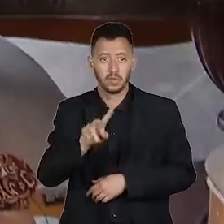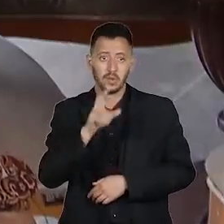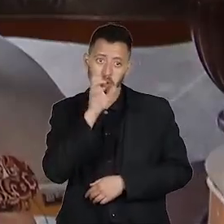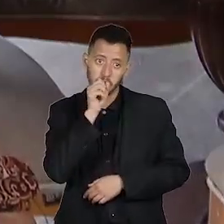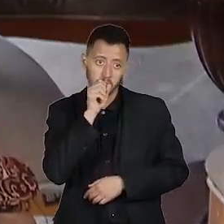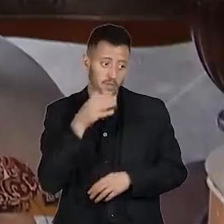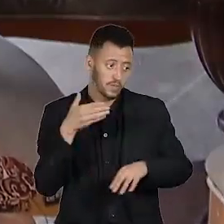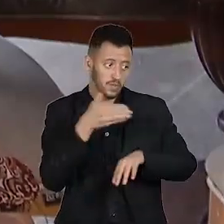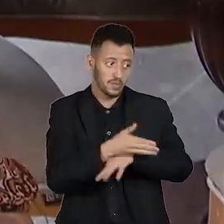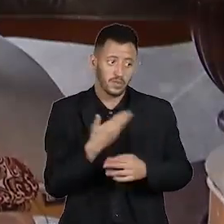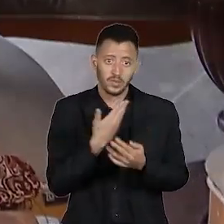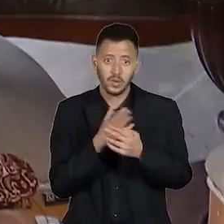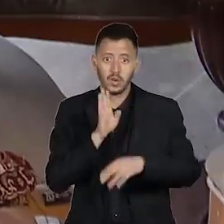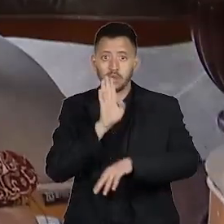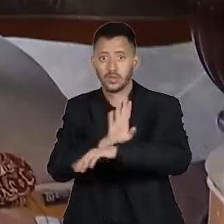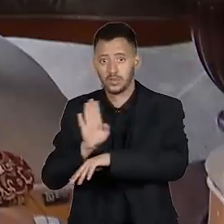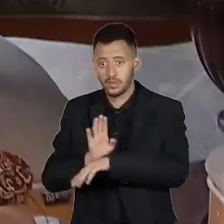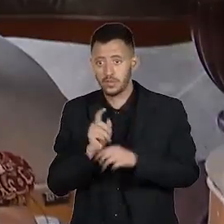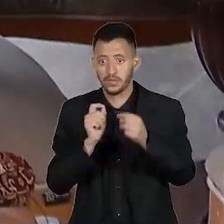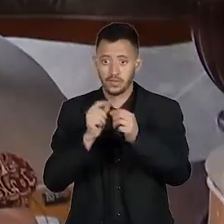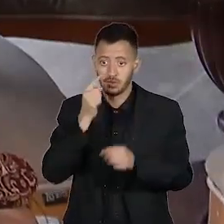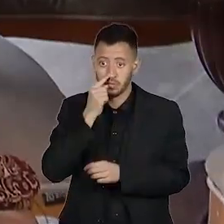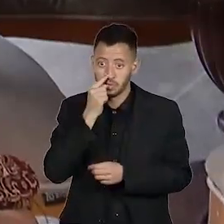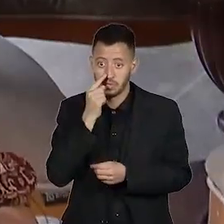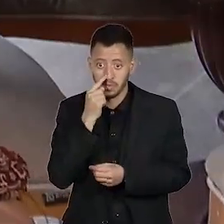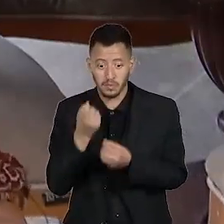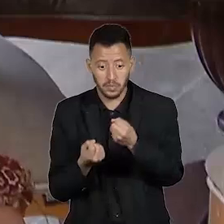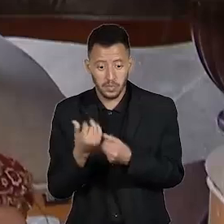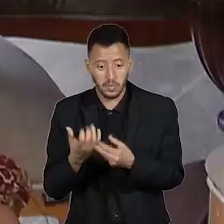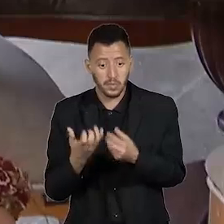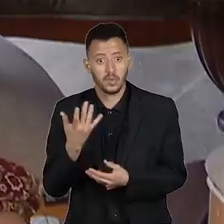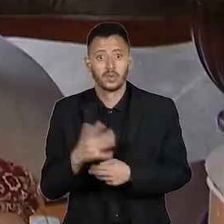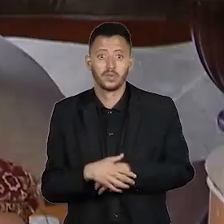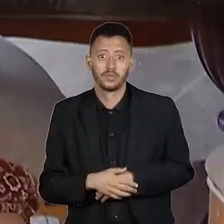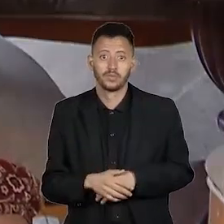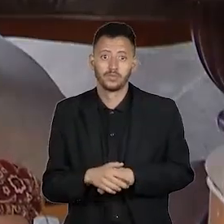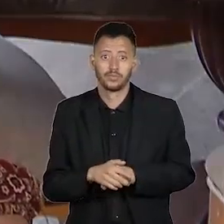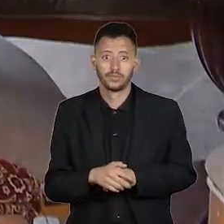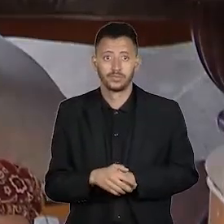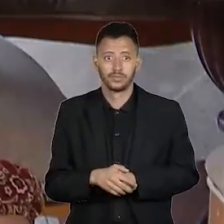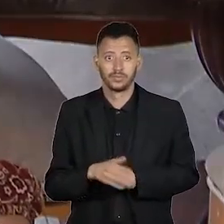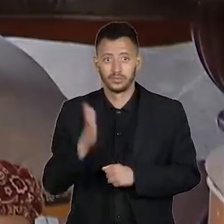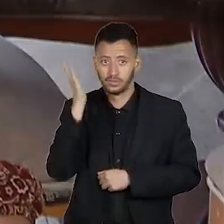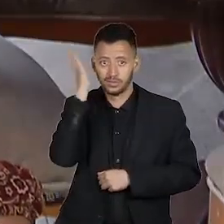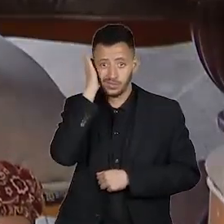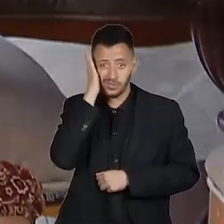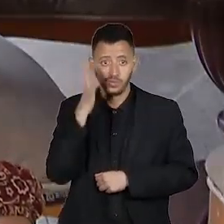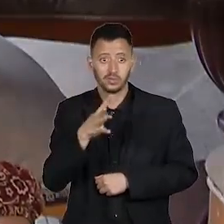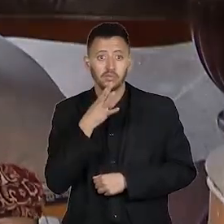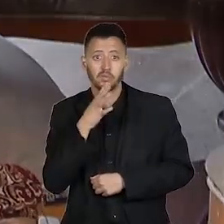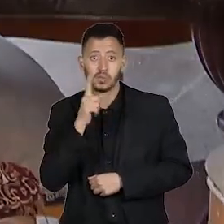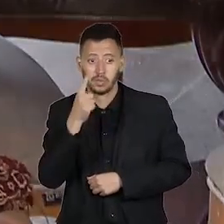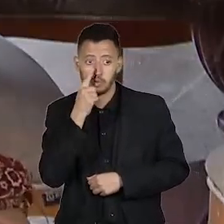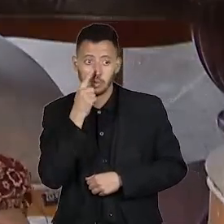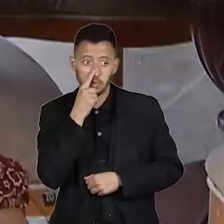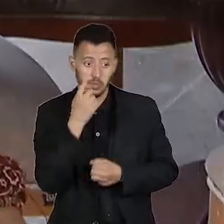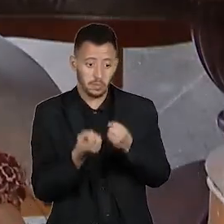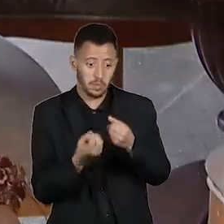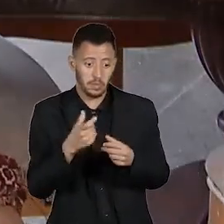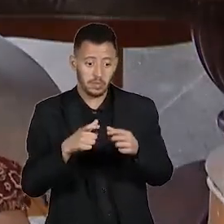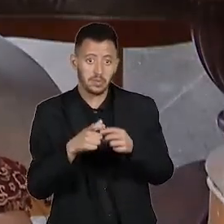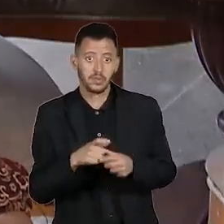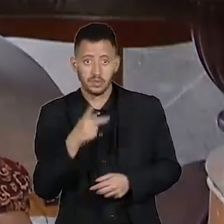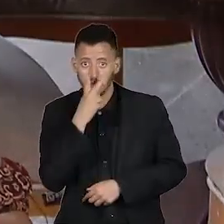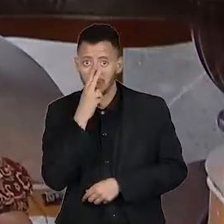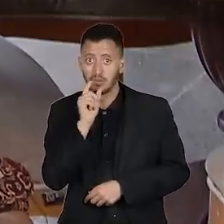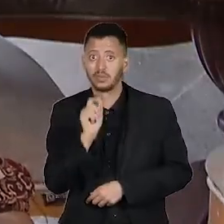No sábado eu gosto de vir para ajudar a fazer os biscoitos fritos. E muita gente no sábado aqui para comer biscoito